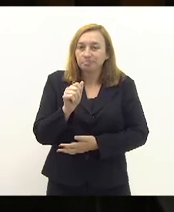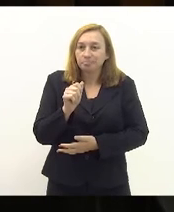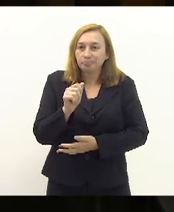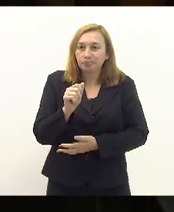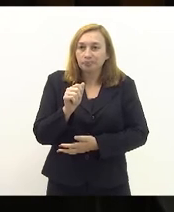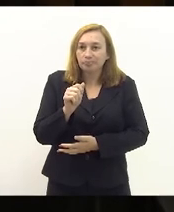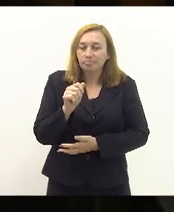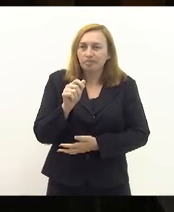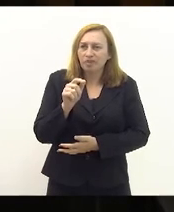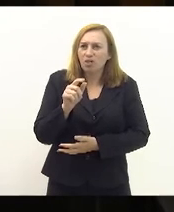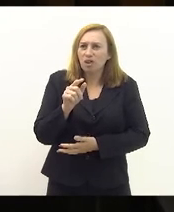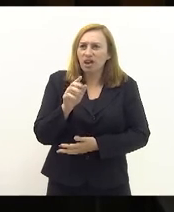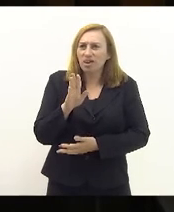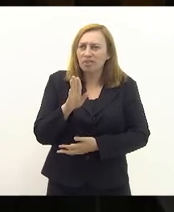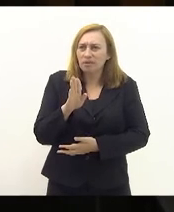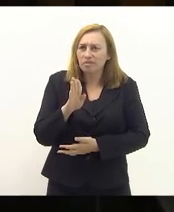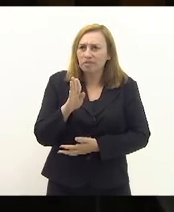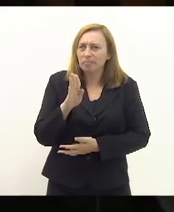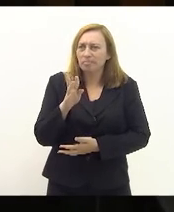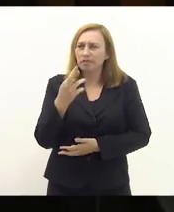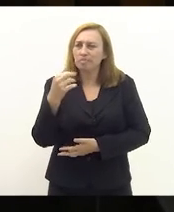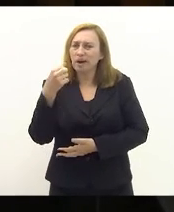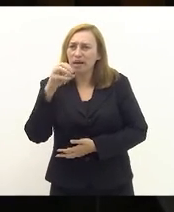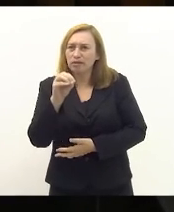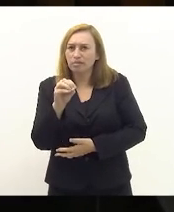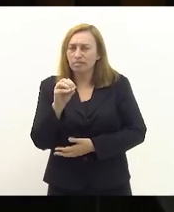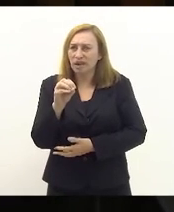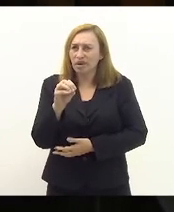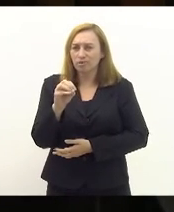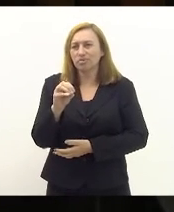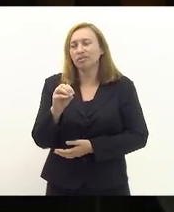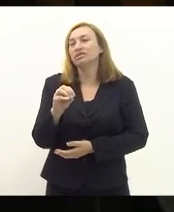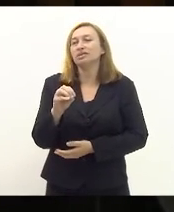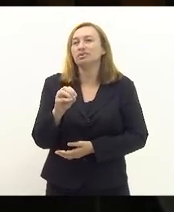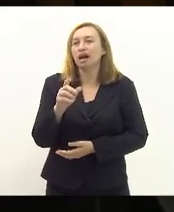é o bravo se hoje